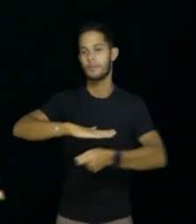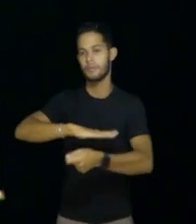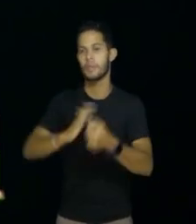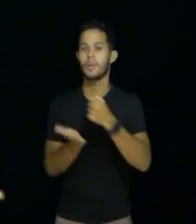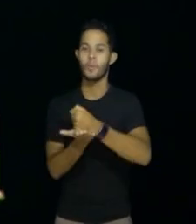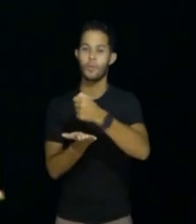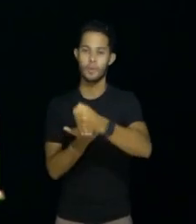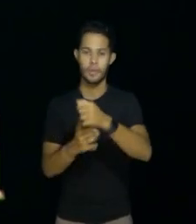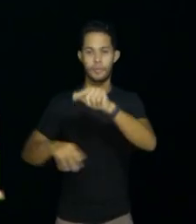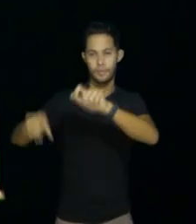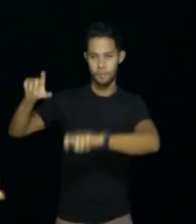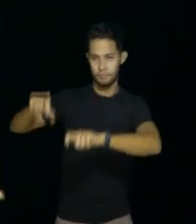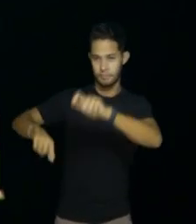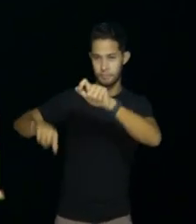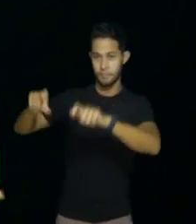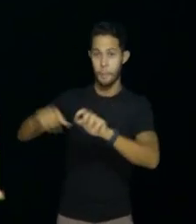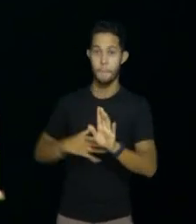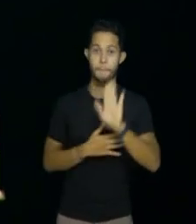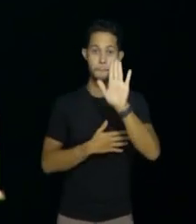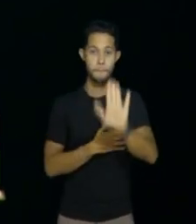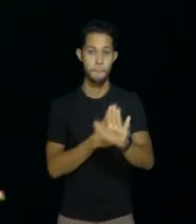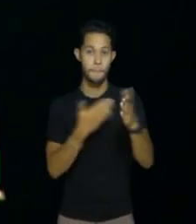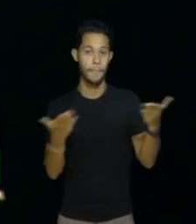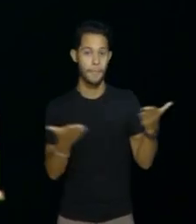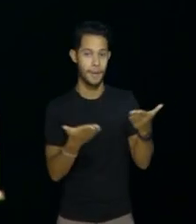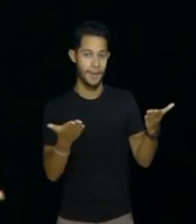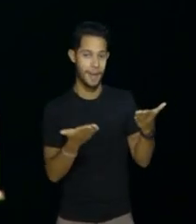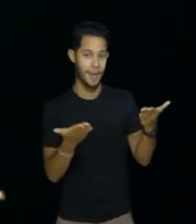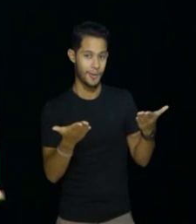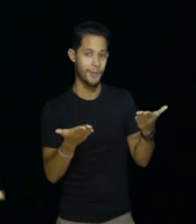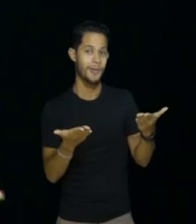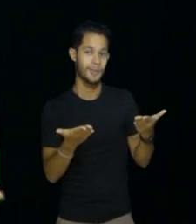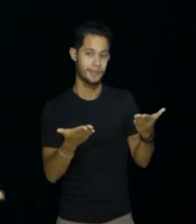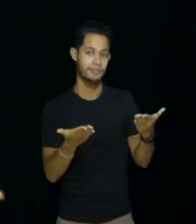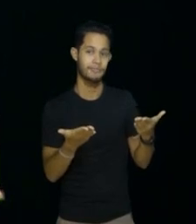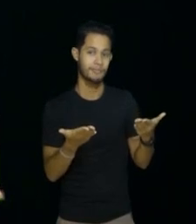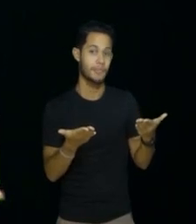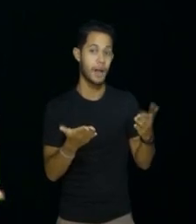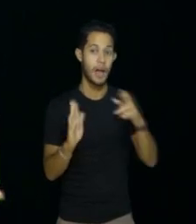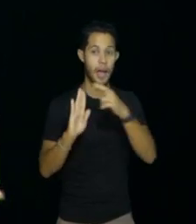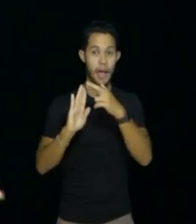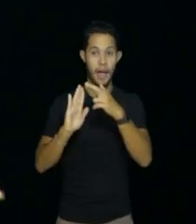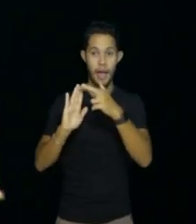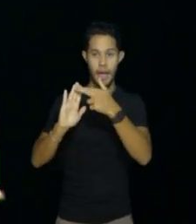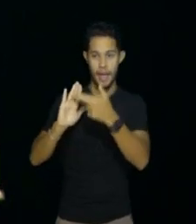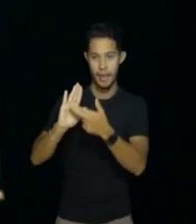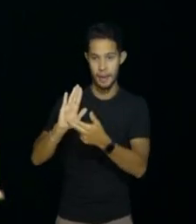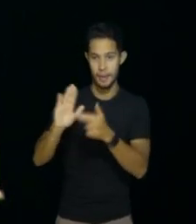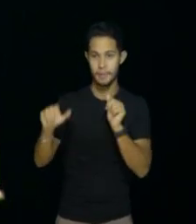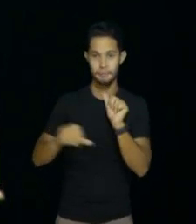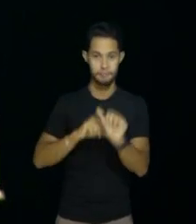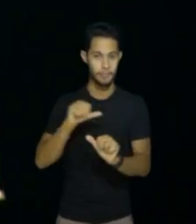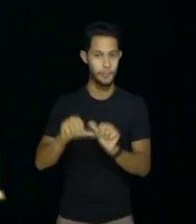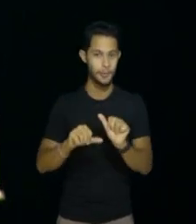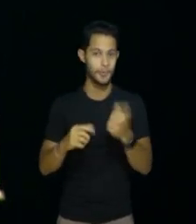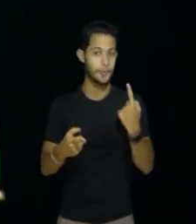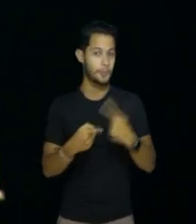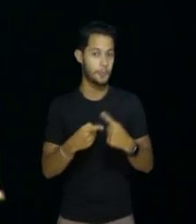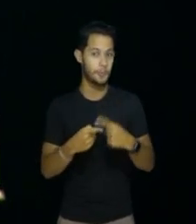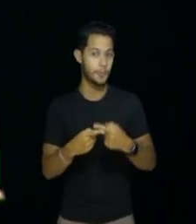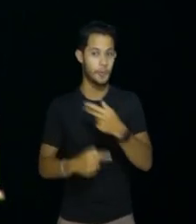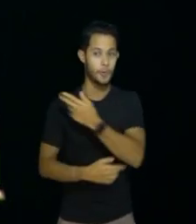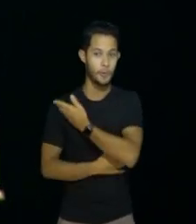pessoas. E agora, no meio do caminho, a regra muda, porque o governo quer arrecadar